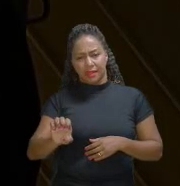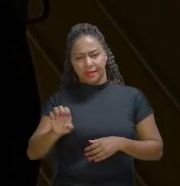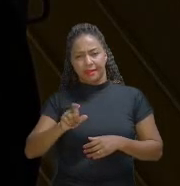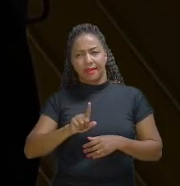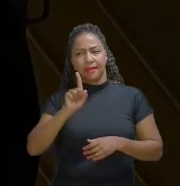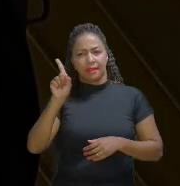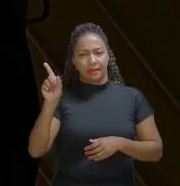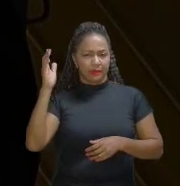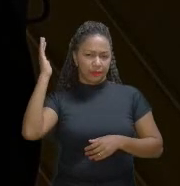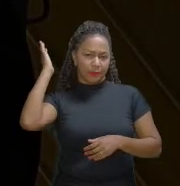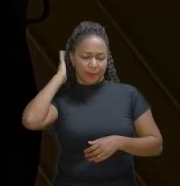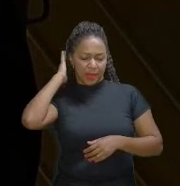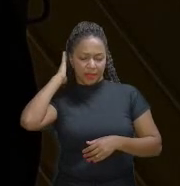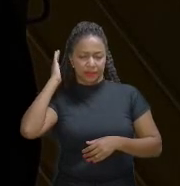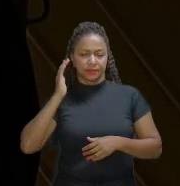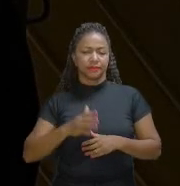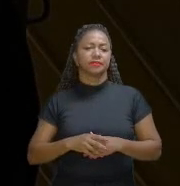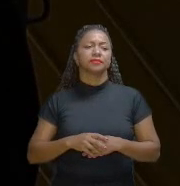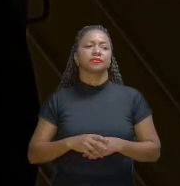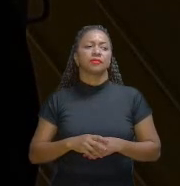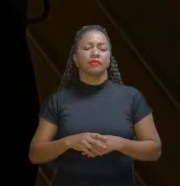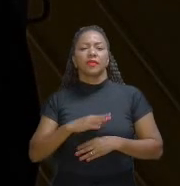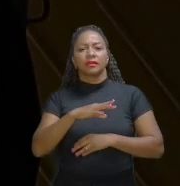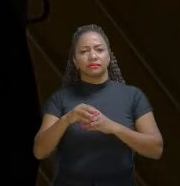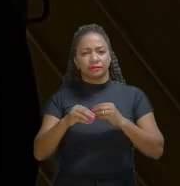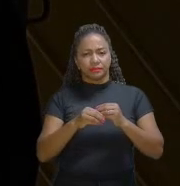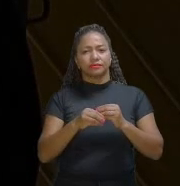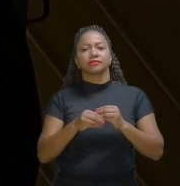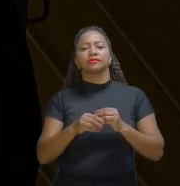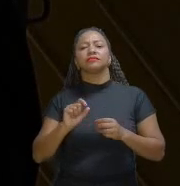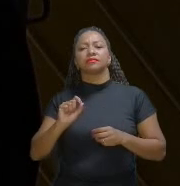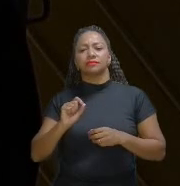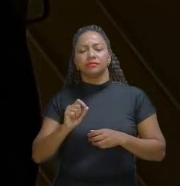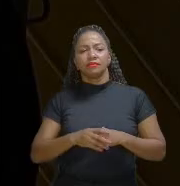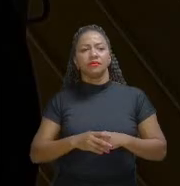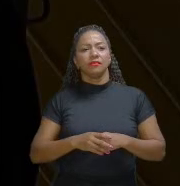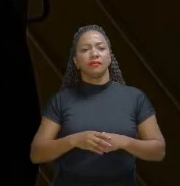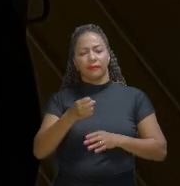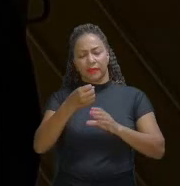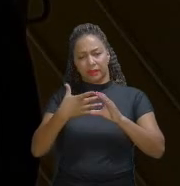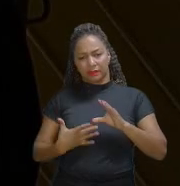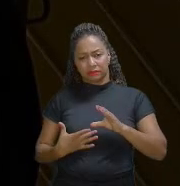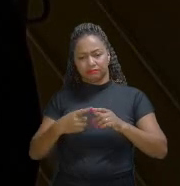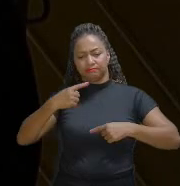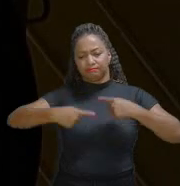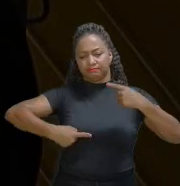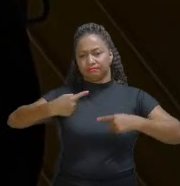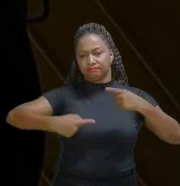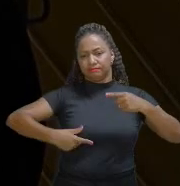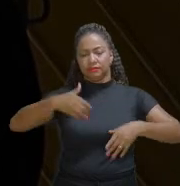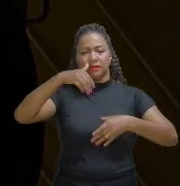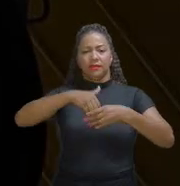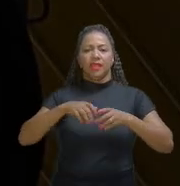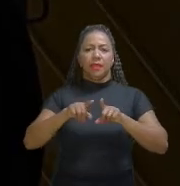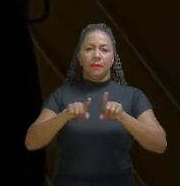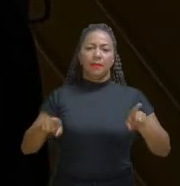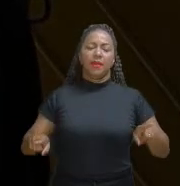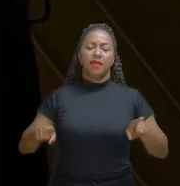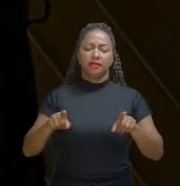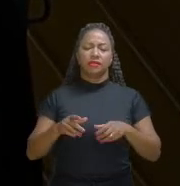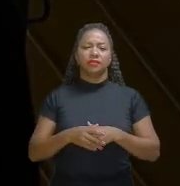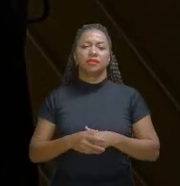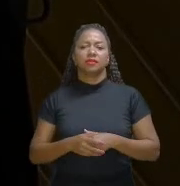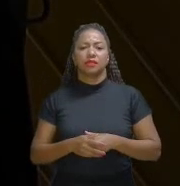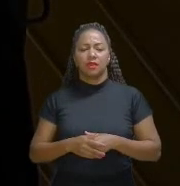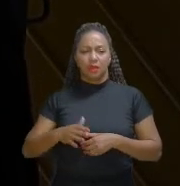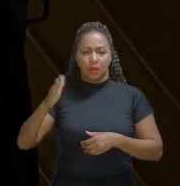Pará, e concluiu que a mera presença de candidato em palanques não era suficiente para caracterizar a competitividade eleitoral. No entanto, nessa hipótese